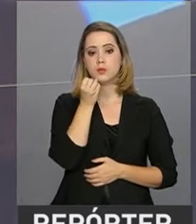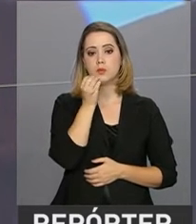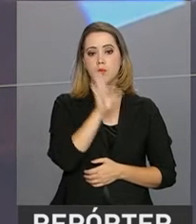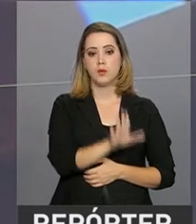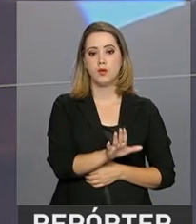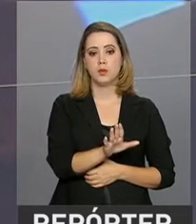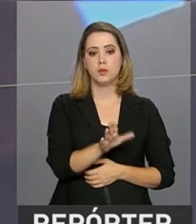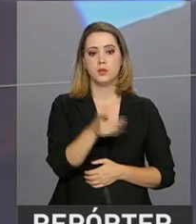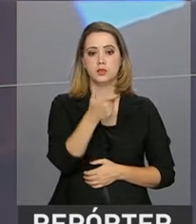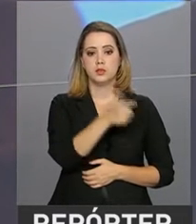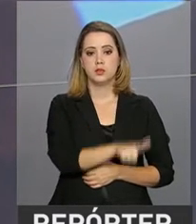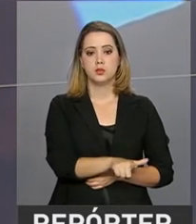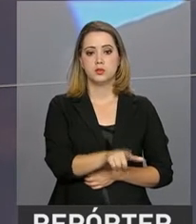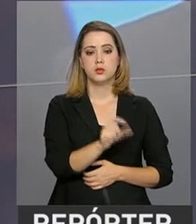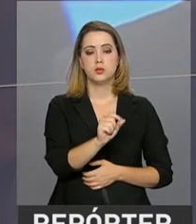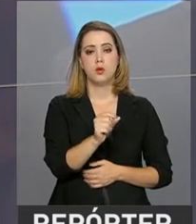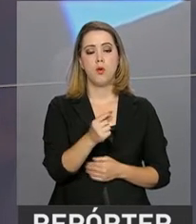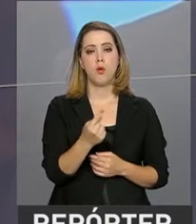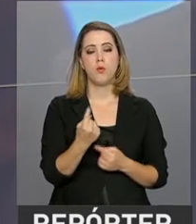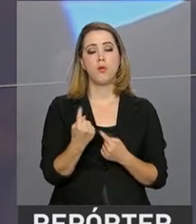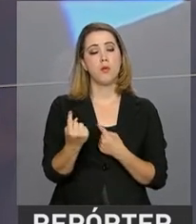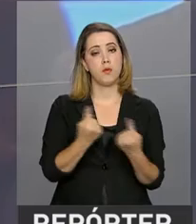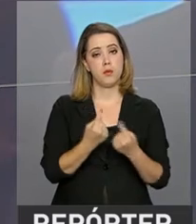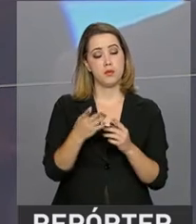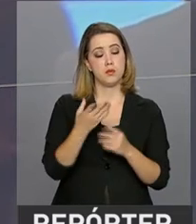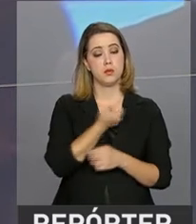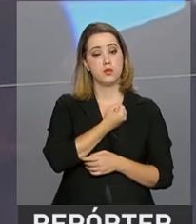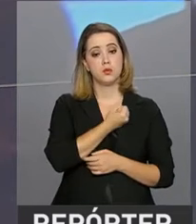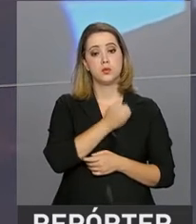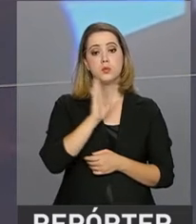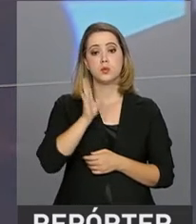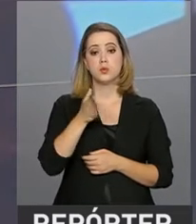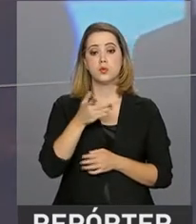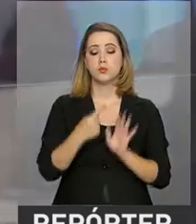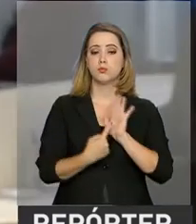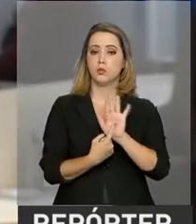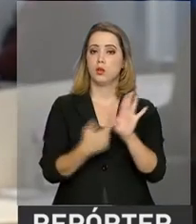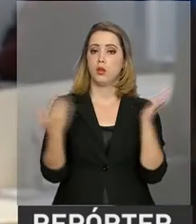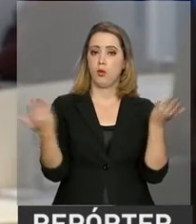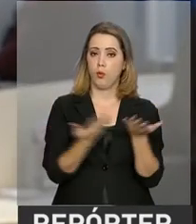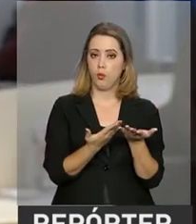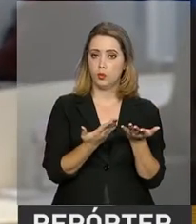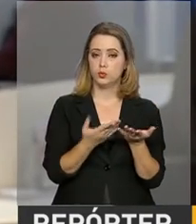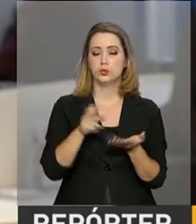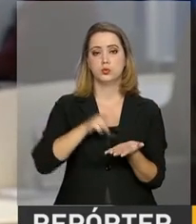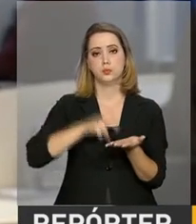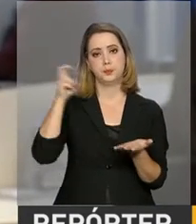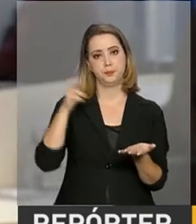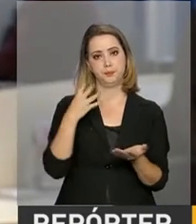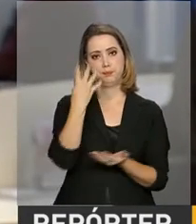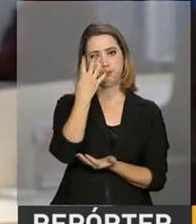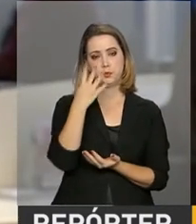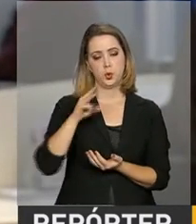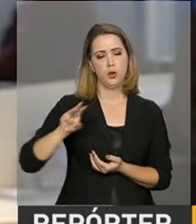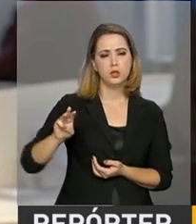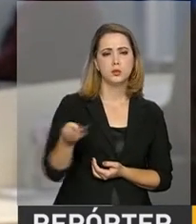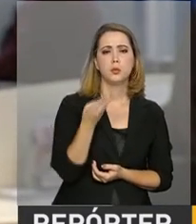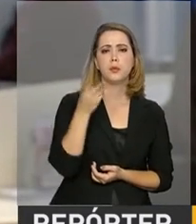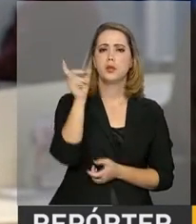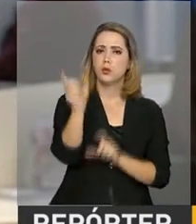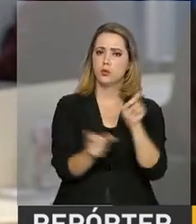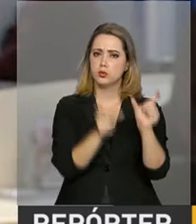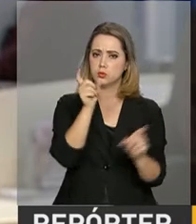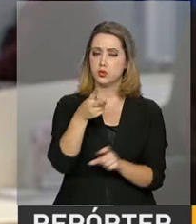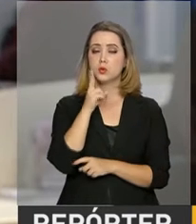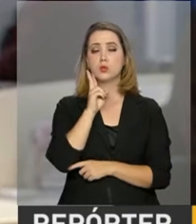vez esse é o balanço com os números divulgados até a manhã desta sexta feira esses quatro milhões e trezentos mil candidatos fizeram a